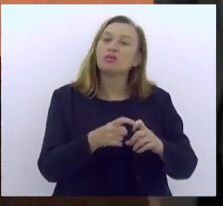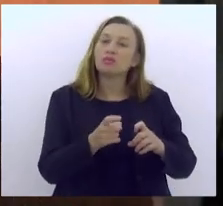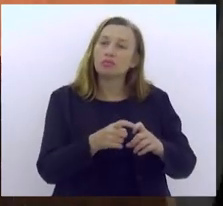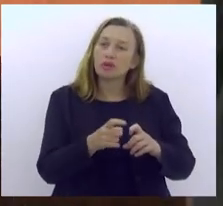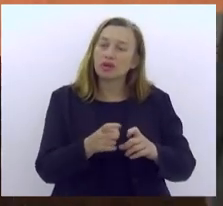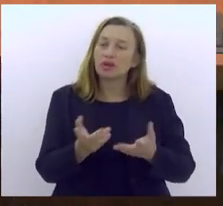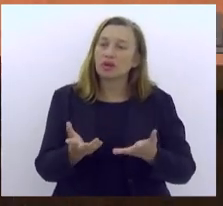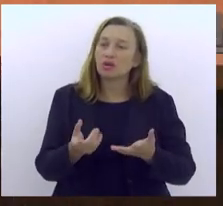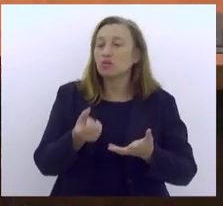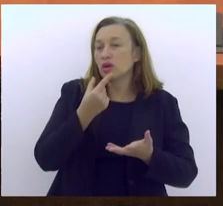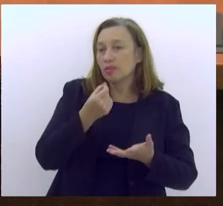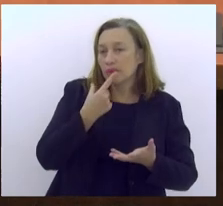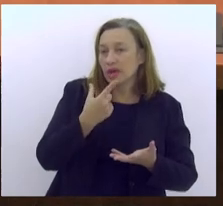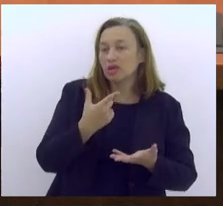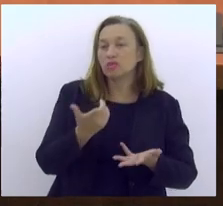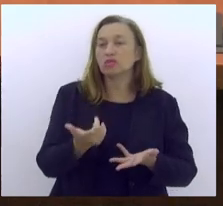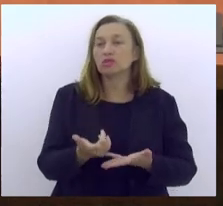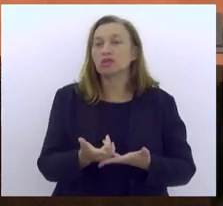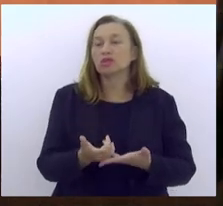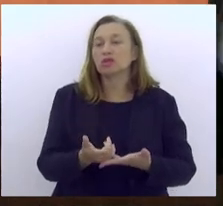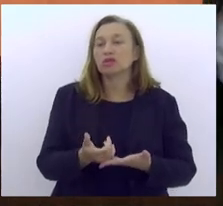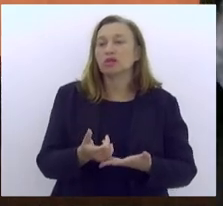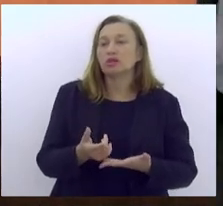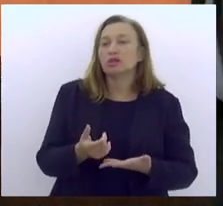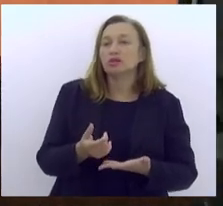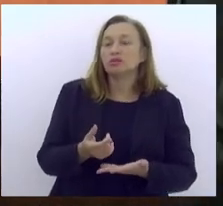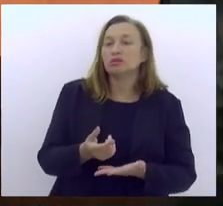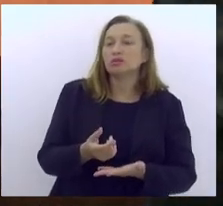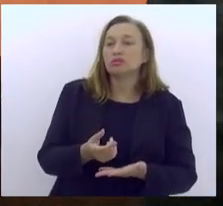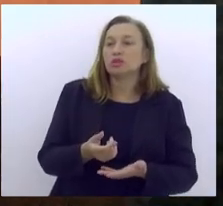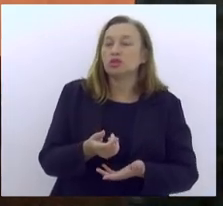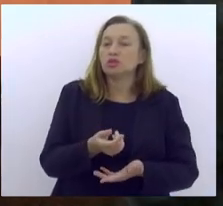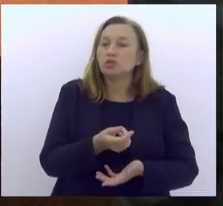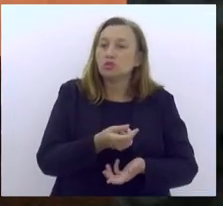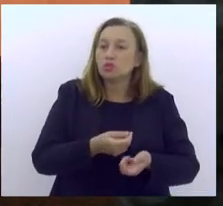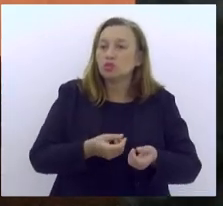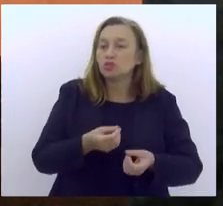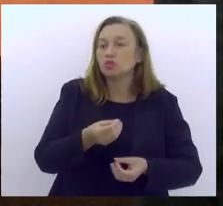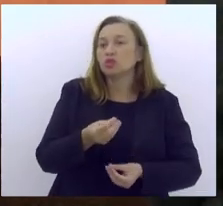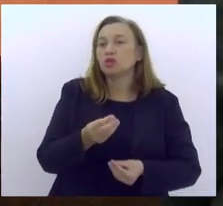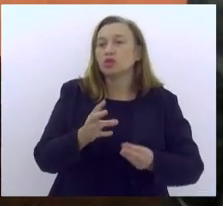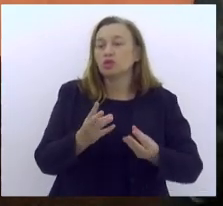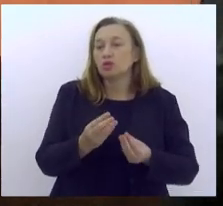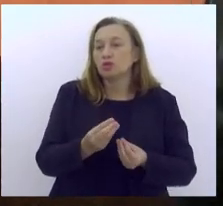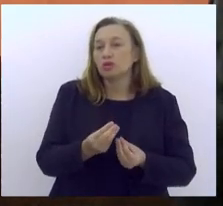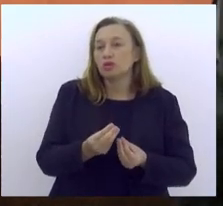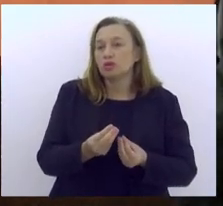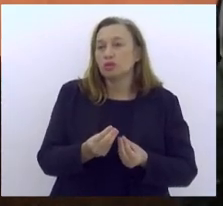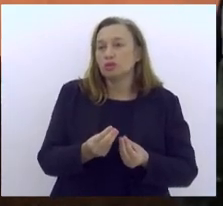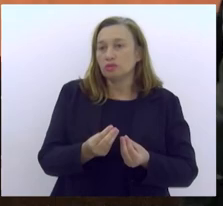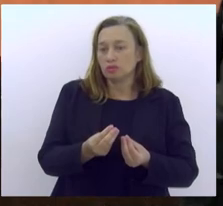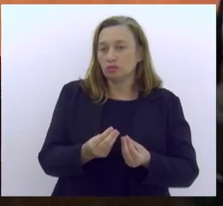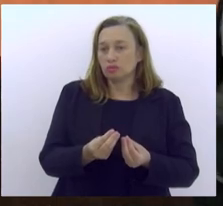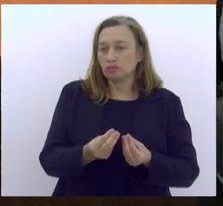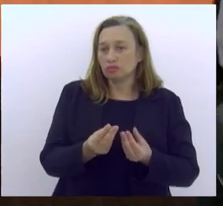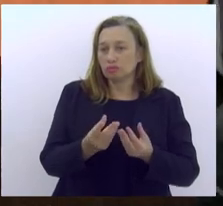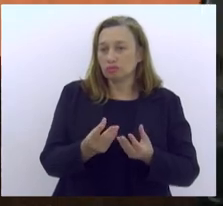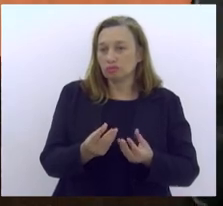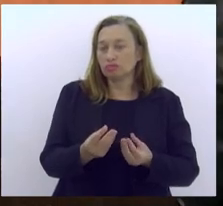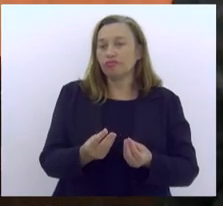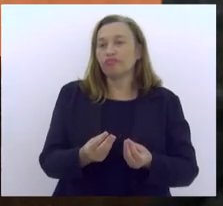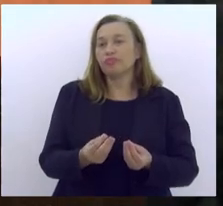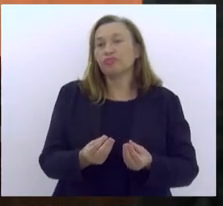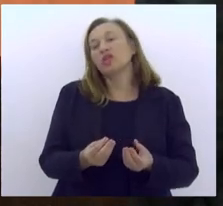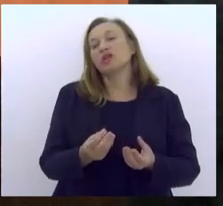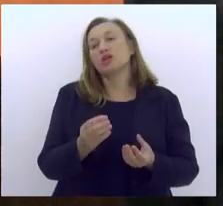de uma substância cuja comercialização é proibida na nossa sociedade. Então, a gente entende que